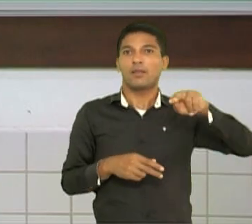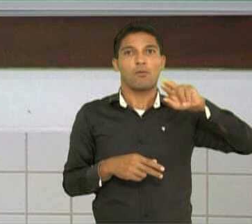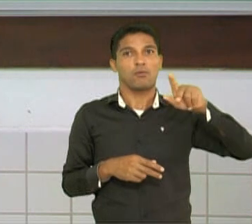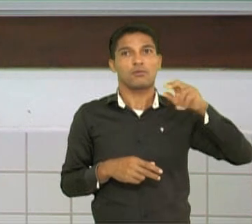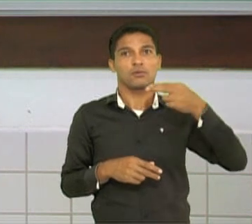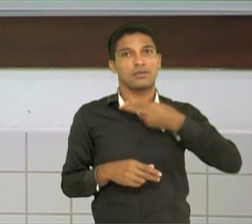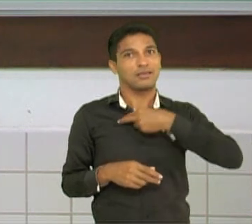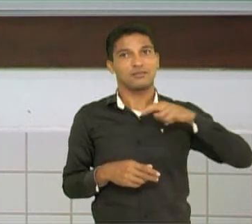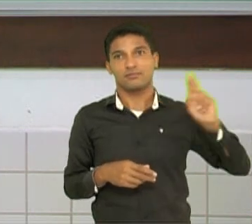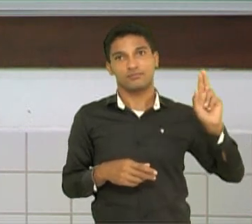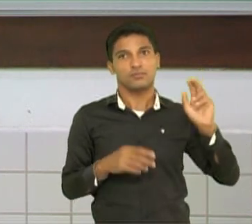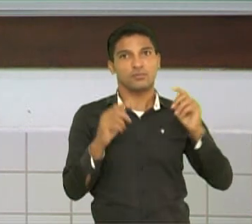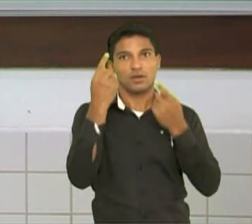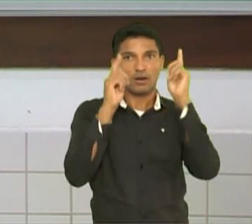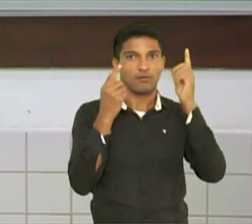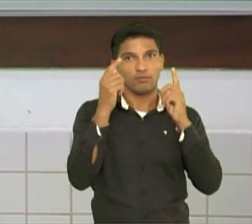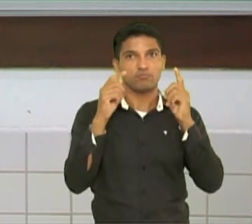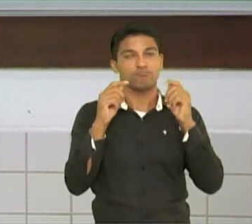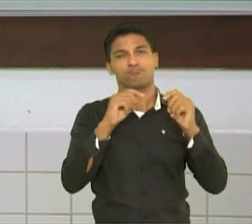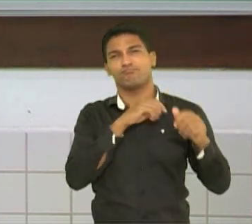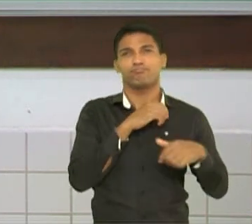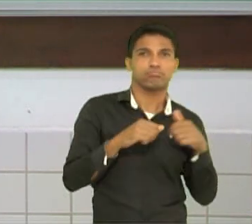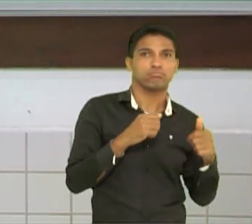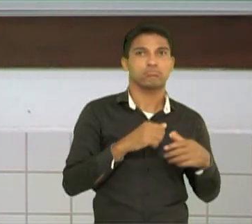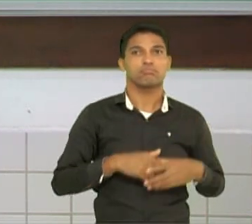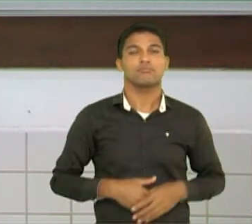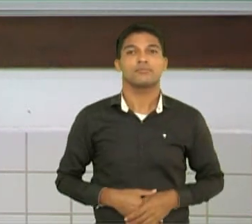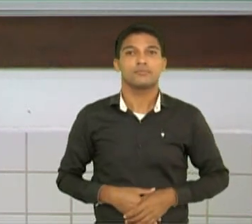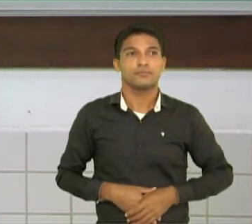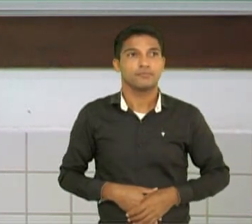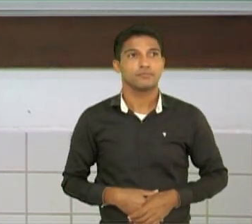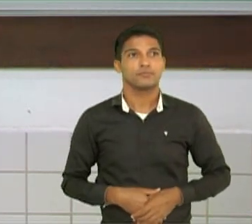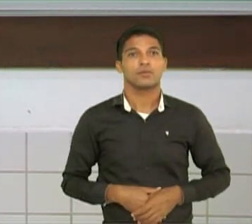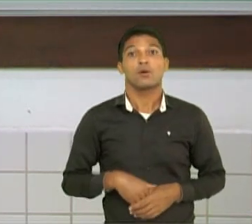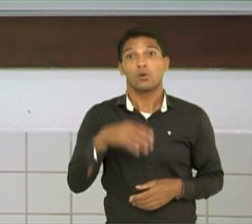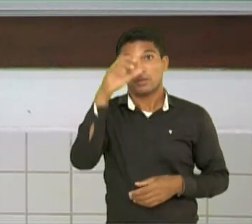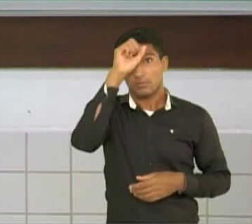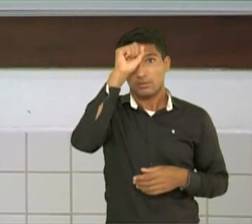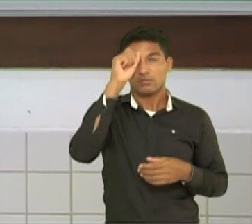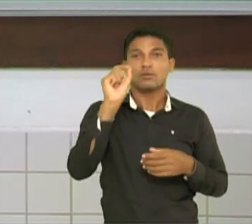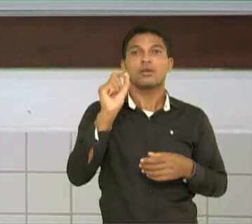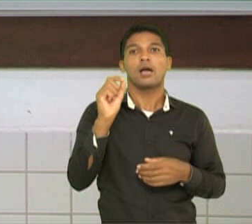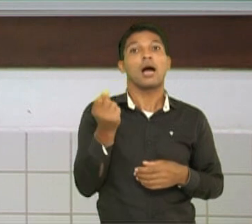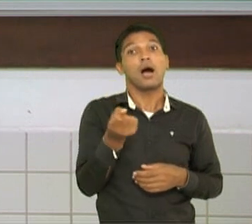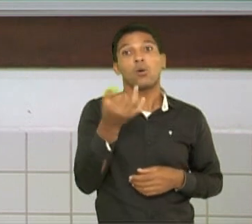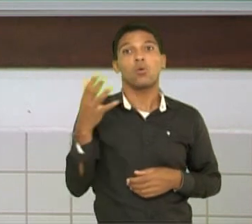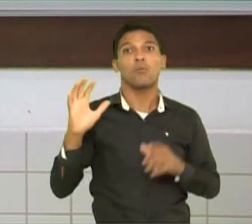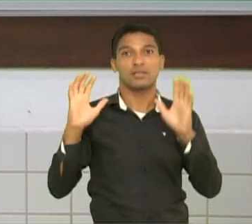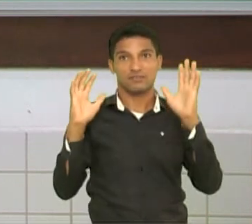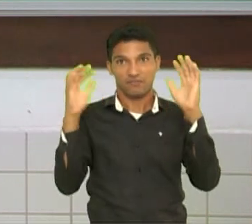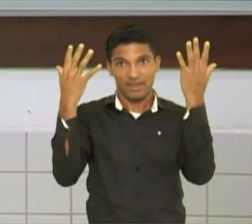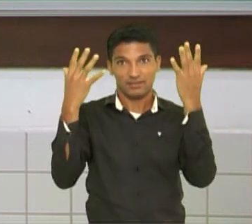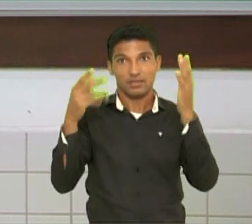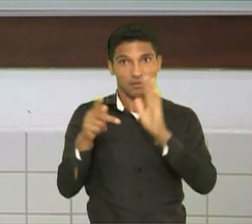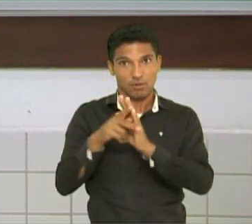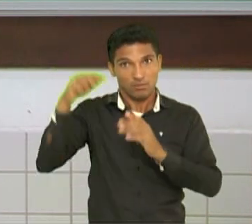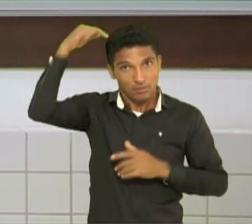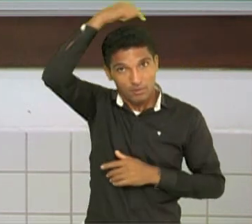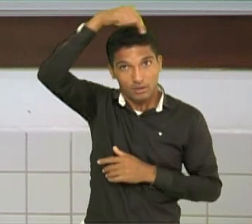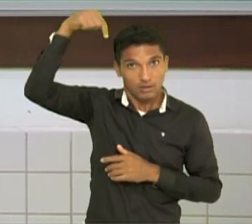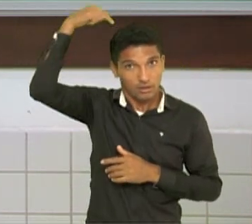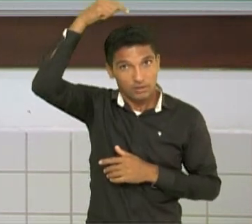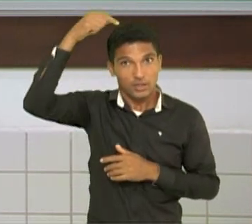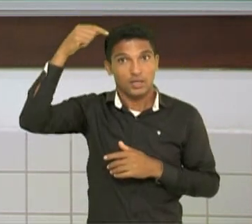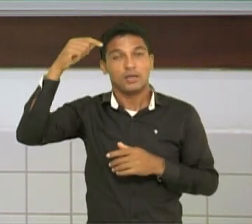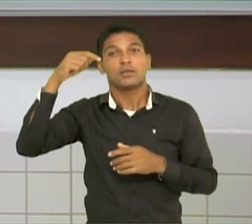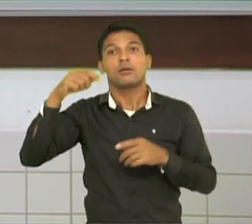importantes, que algumas nascem sagradas e tornam-se populares, outras nascem populares e tornam-se sagradas. 2